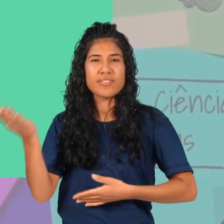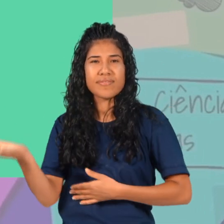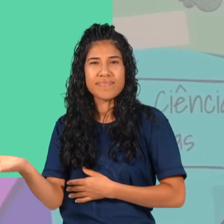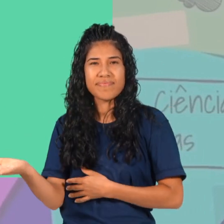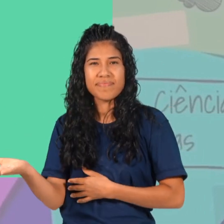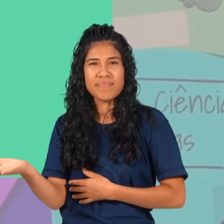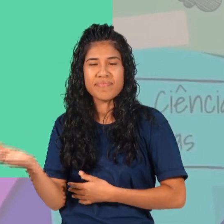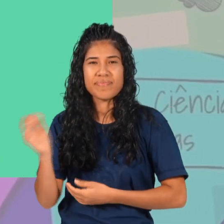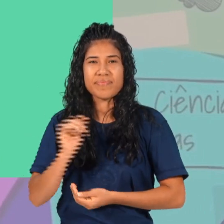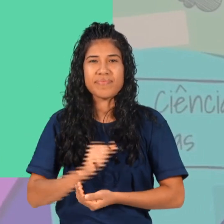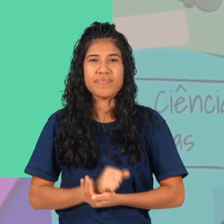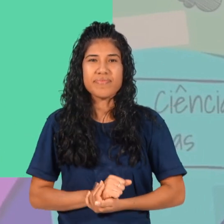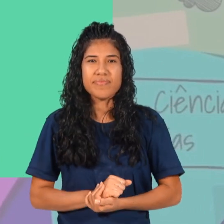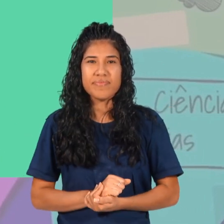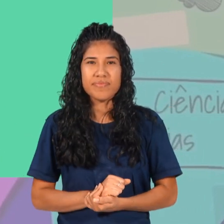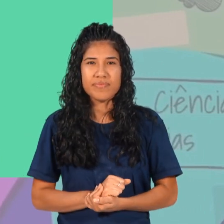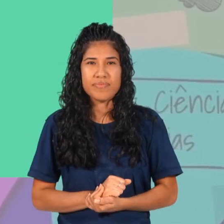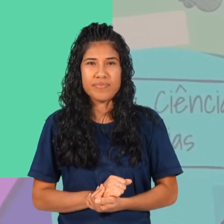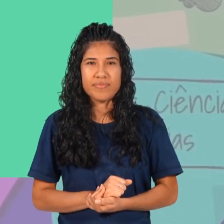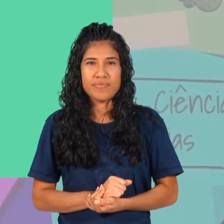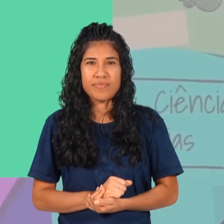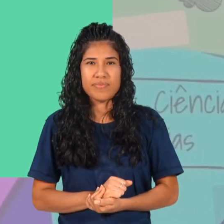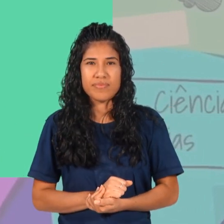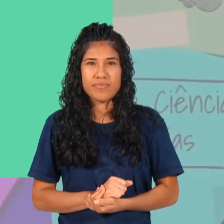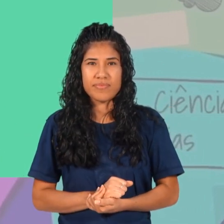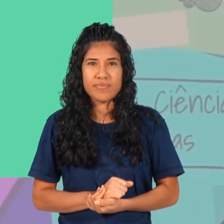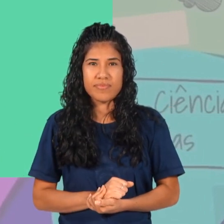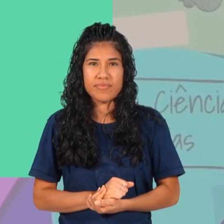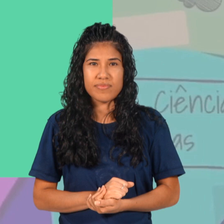no even3.com.br